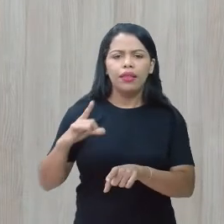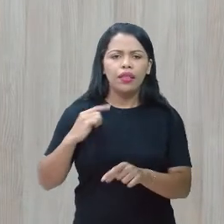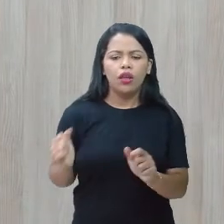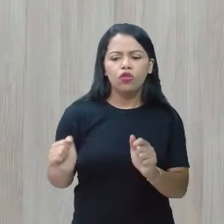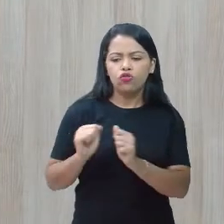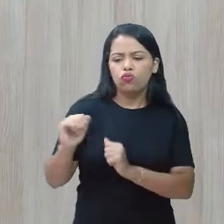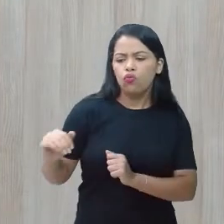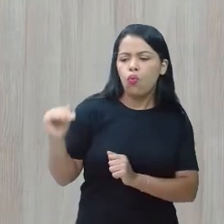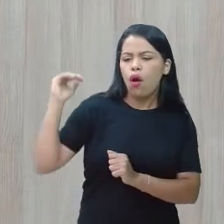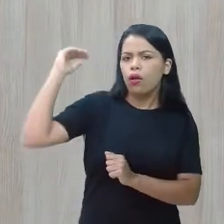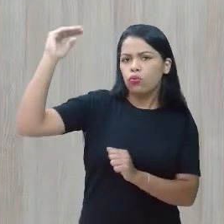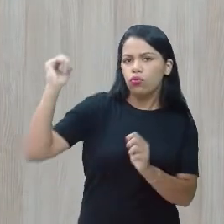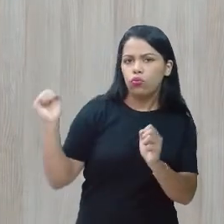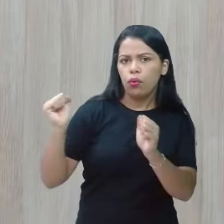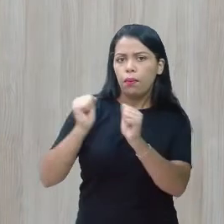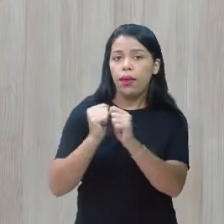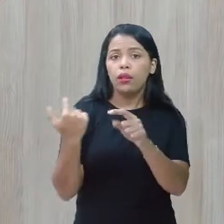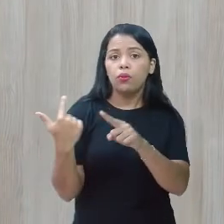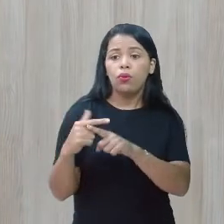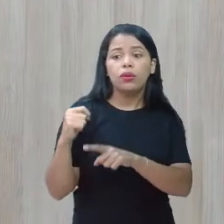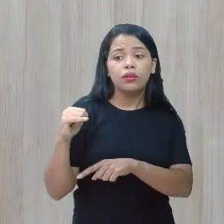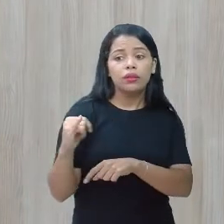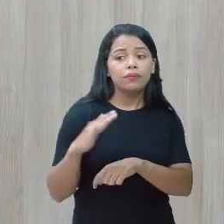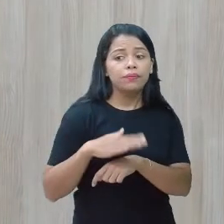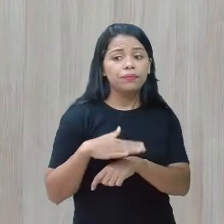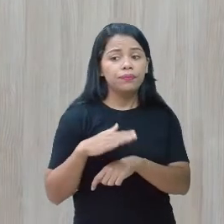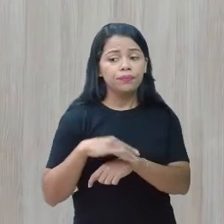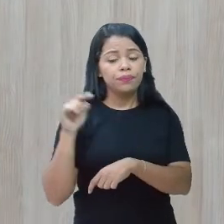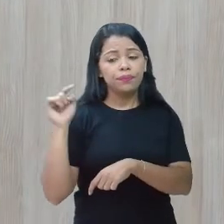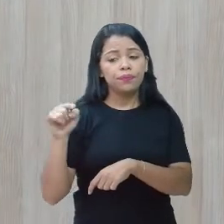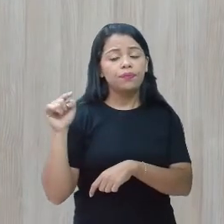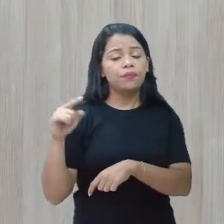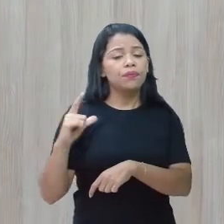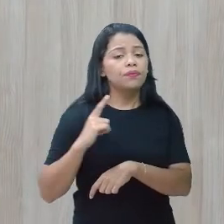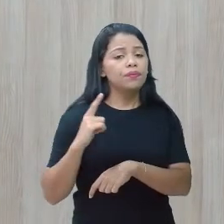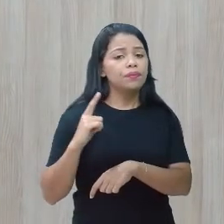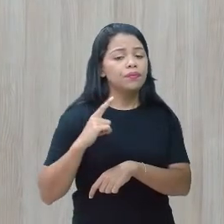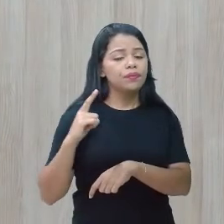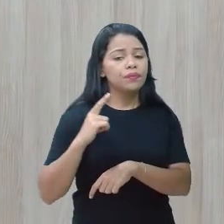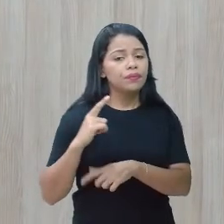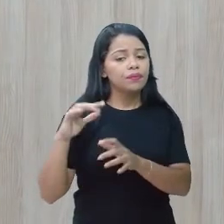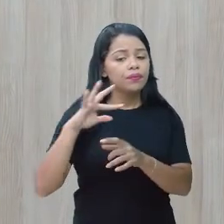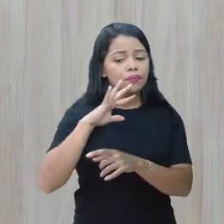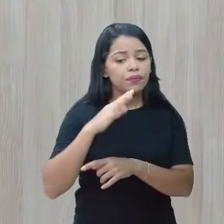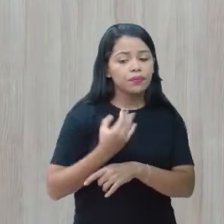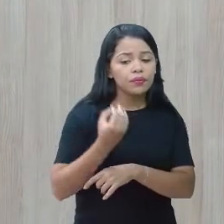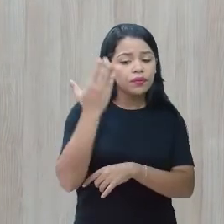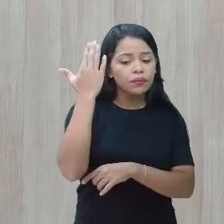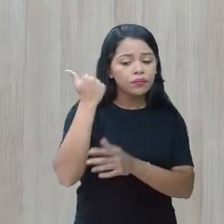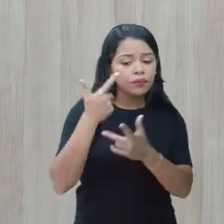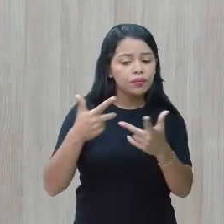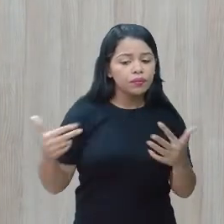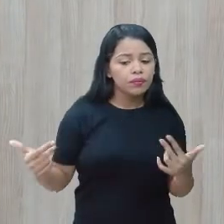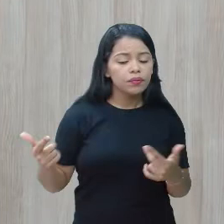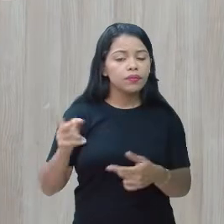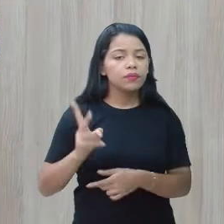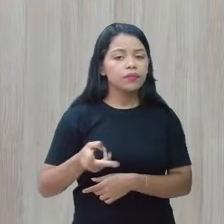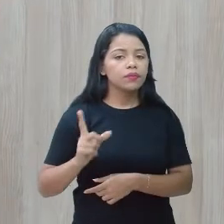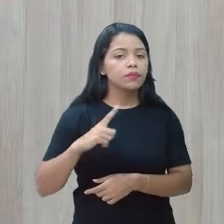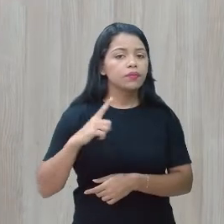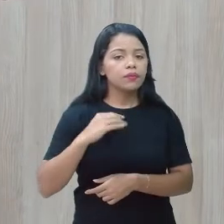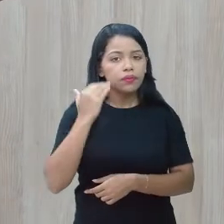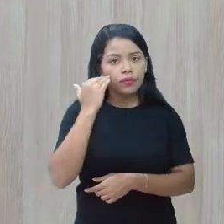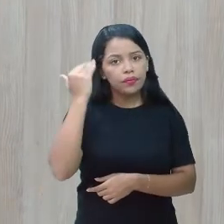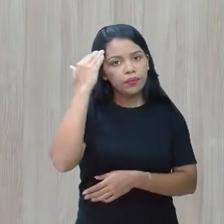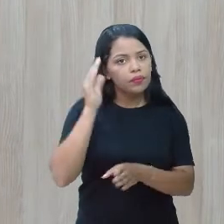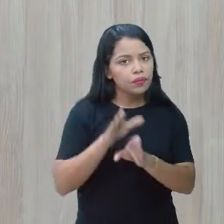não? Porque se naquele momento um adulto, não é, com conhecimento está ali, tem um adolescente toda vez, isso é um